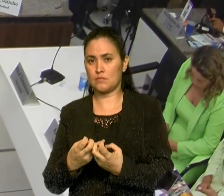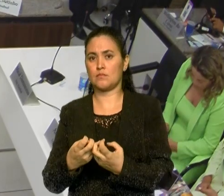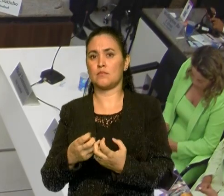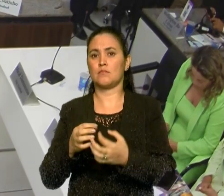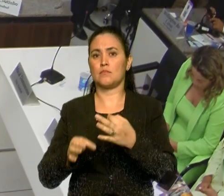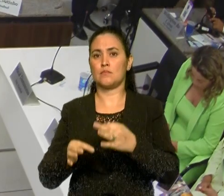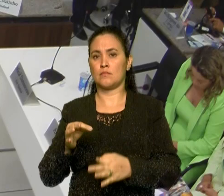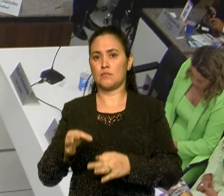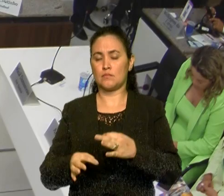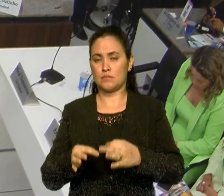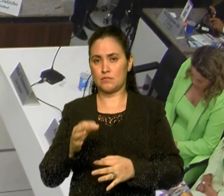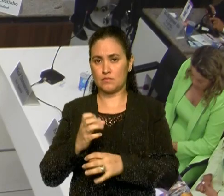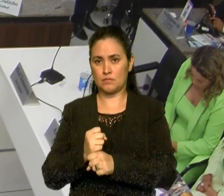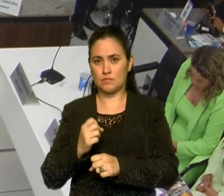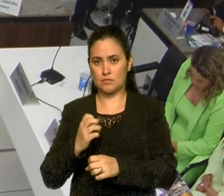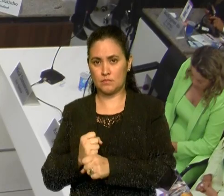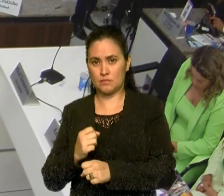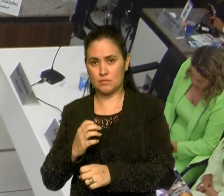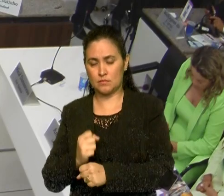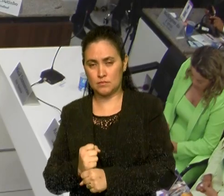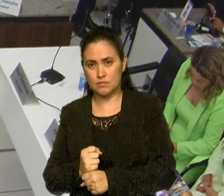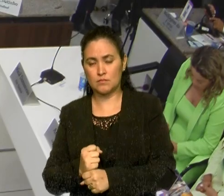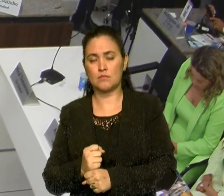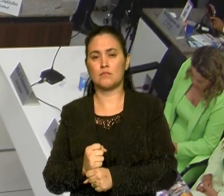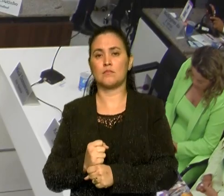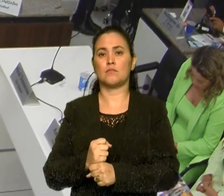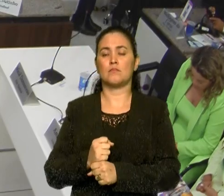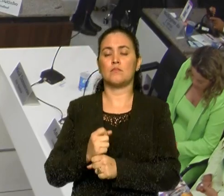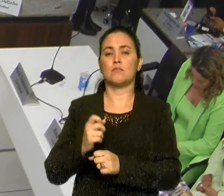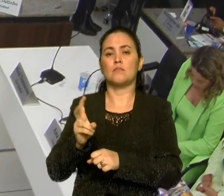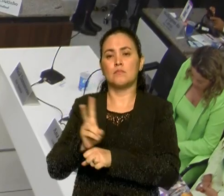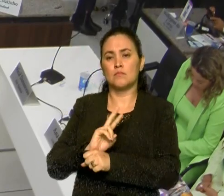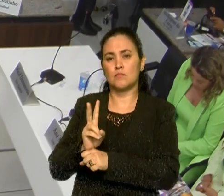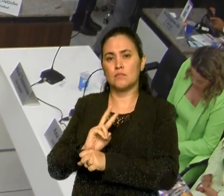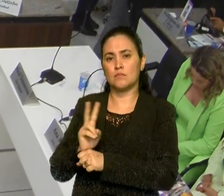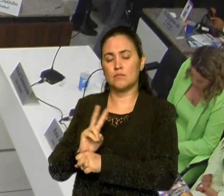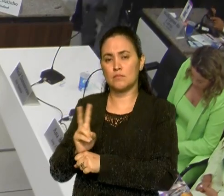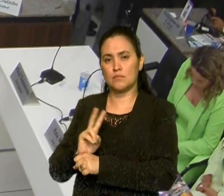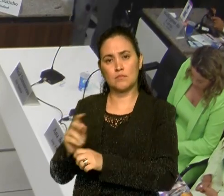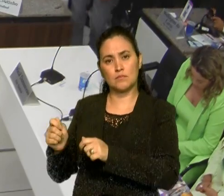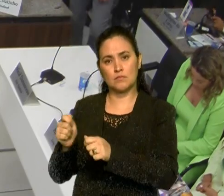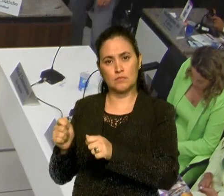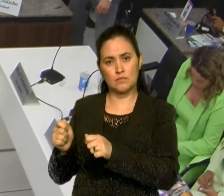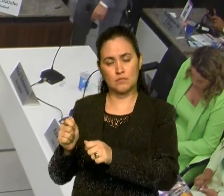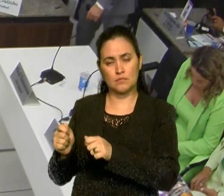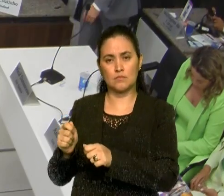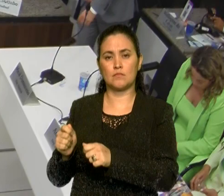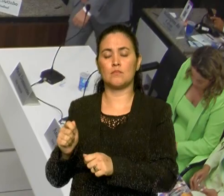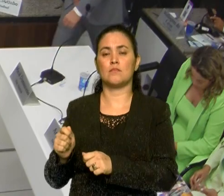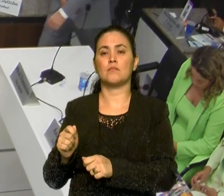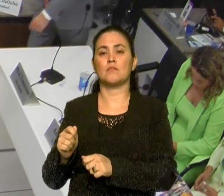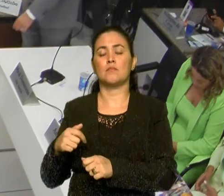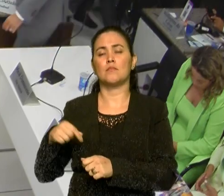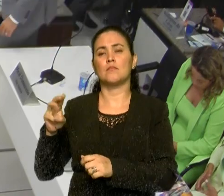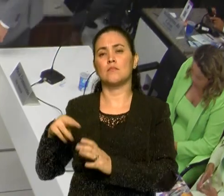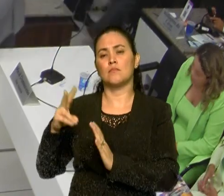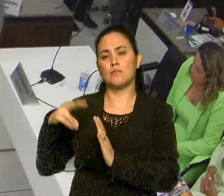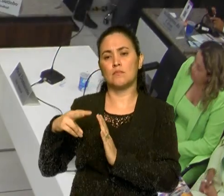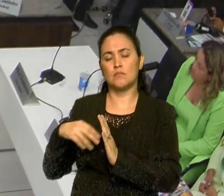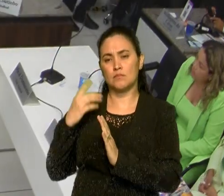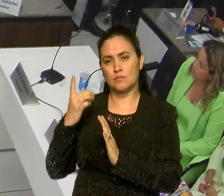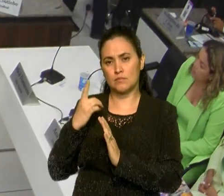e Cidadania e de Orçamento, Finanças, Fiscalização e Controle. Relator deputado Carlos